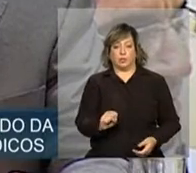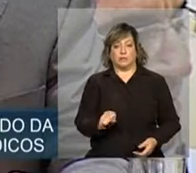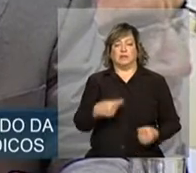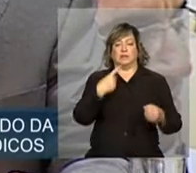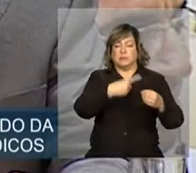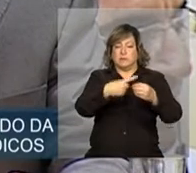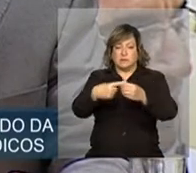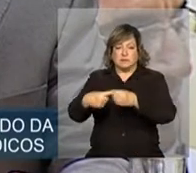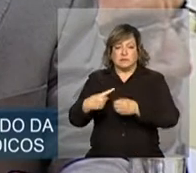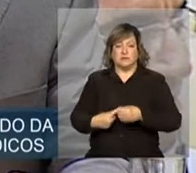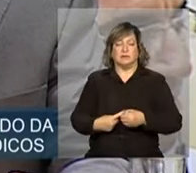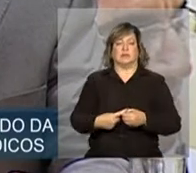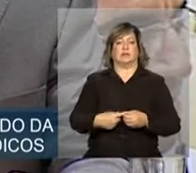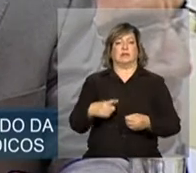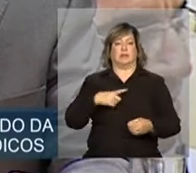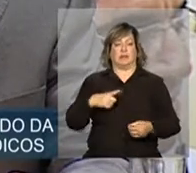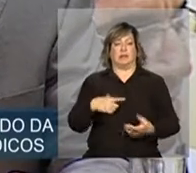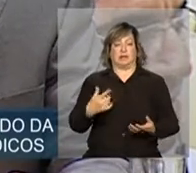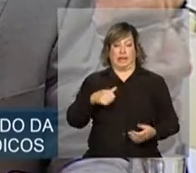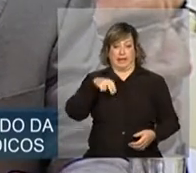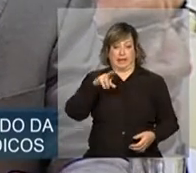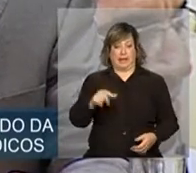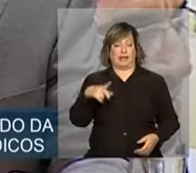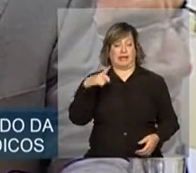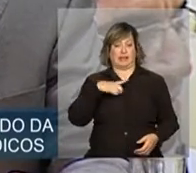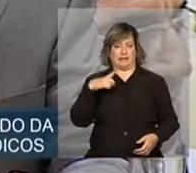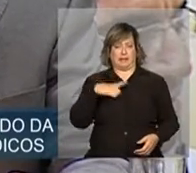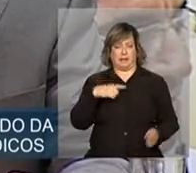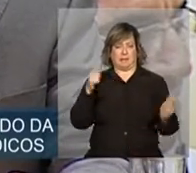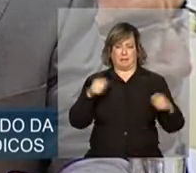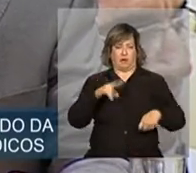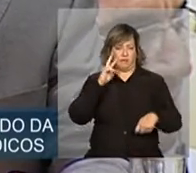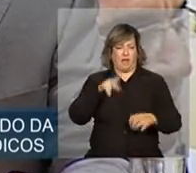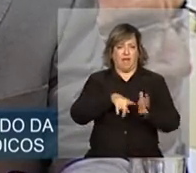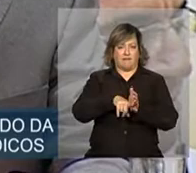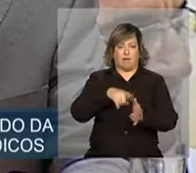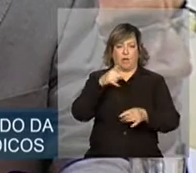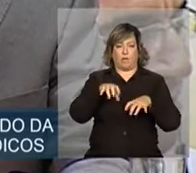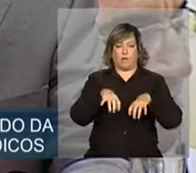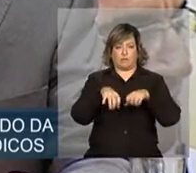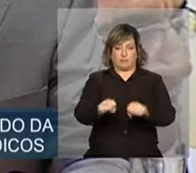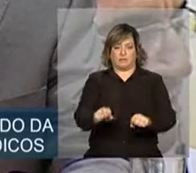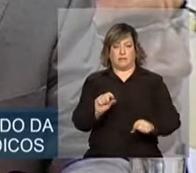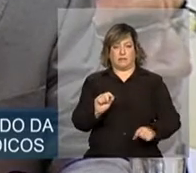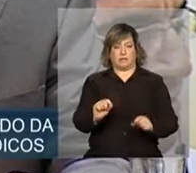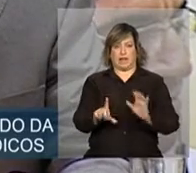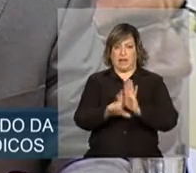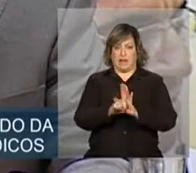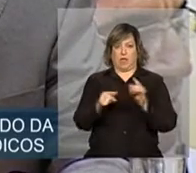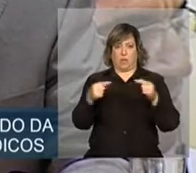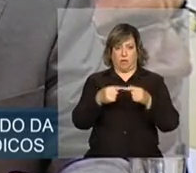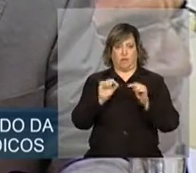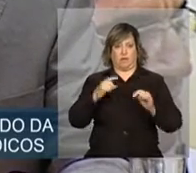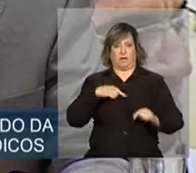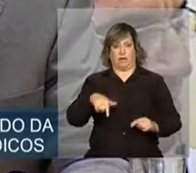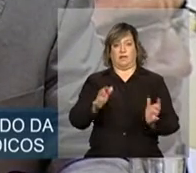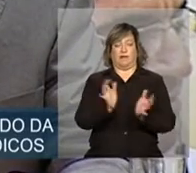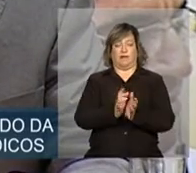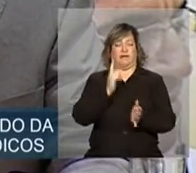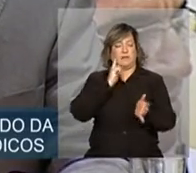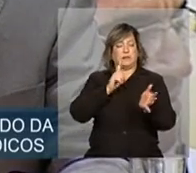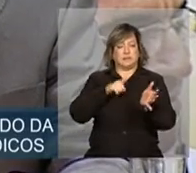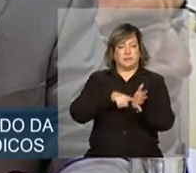do interior da quem tem a competência de avaliar um diploma no país quem tem a competência legal de fazer o processo de